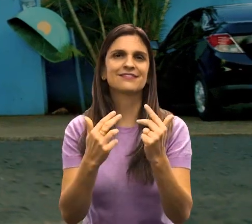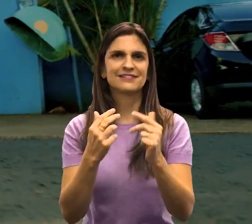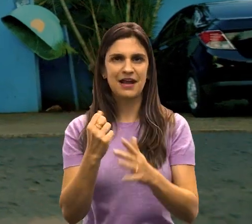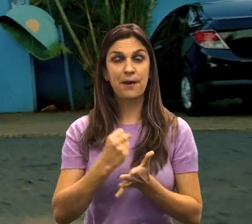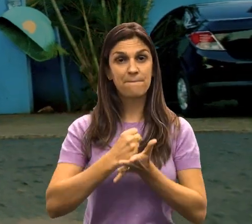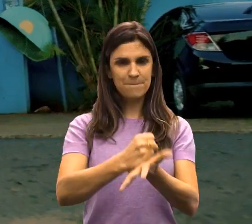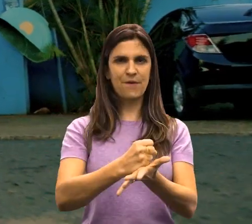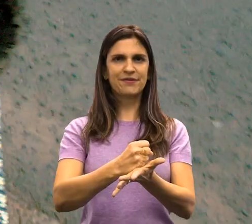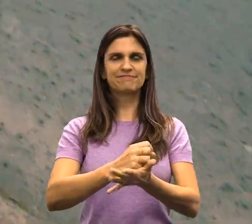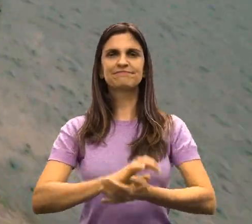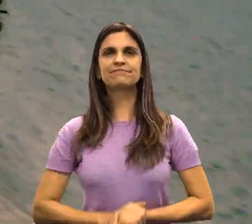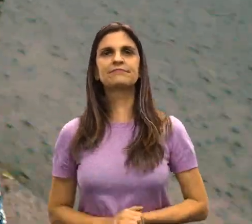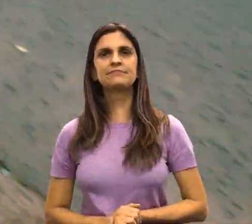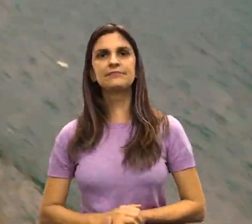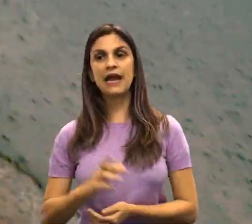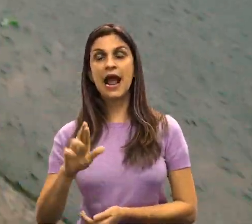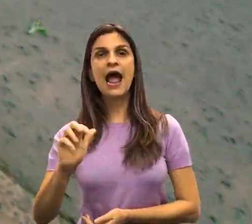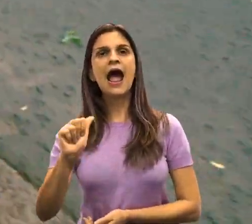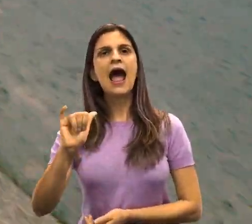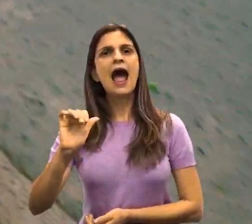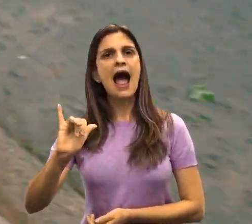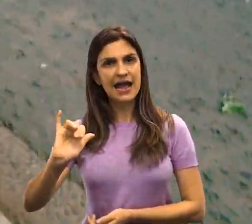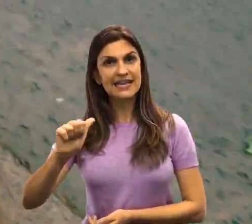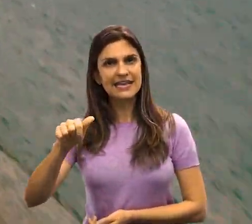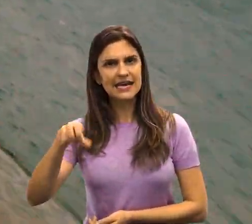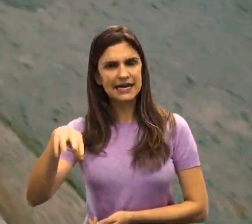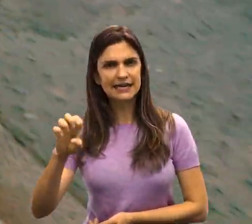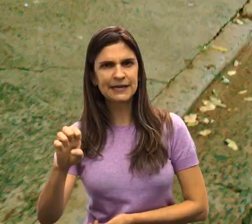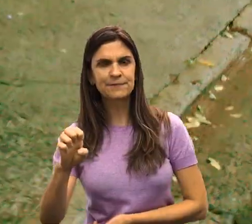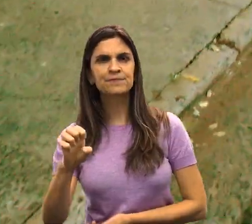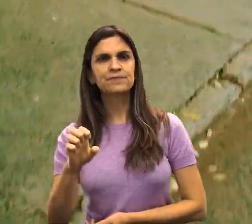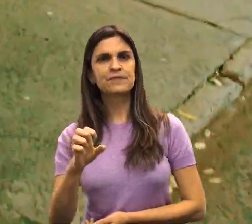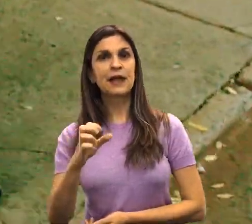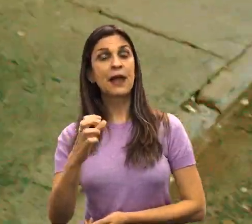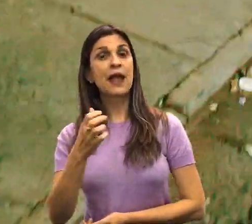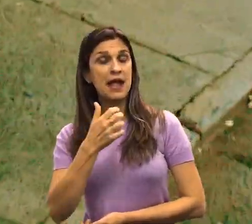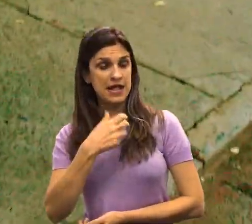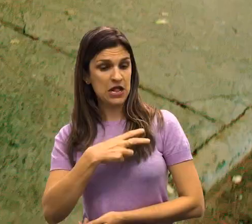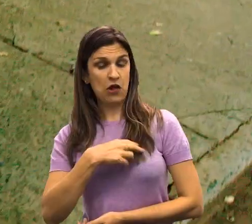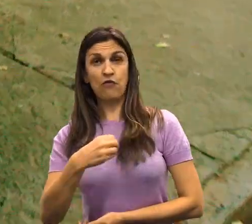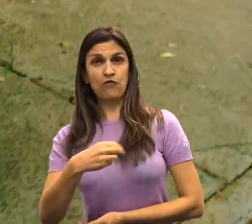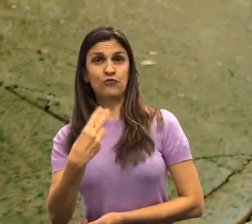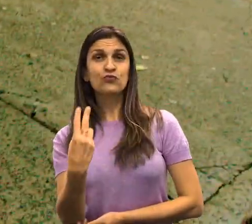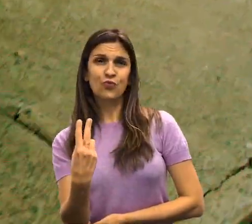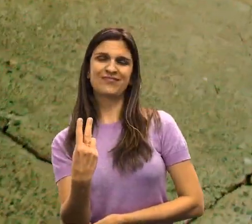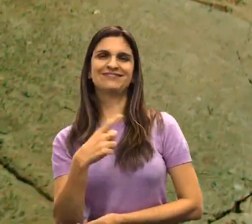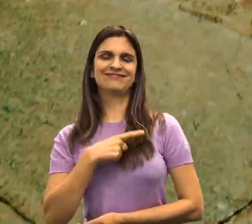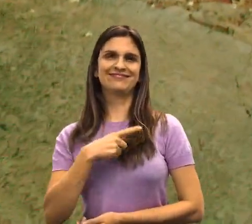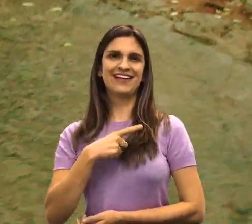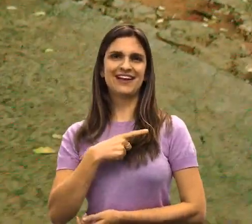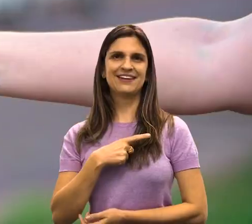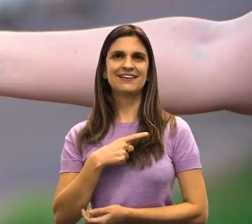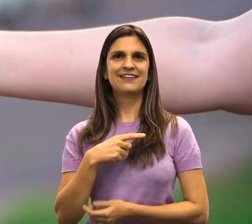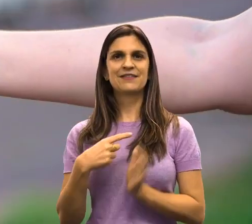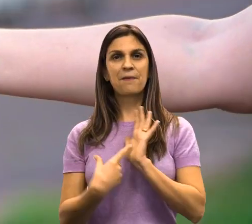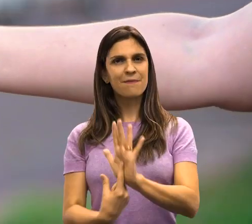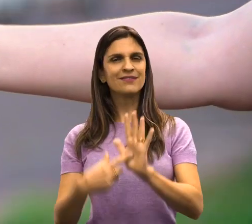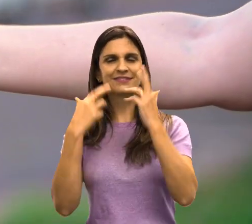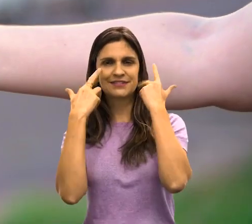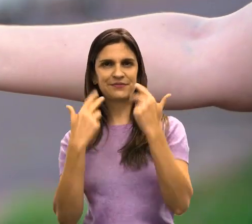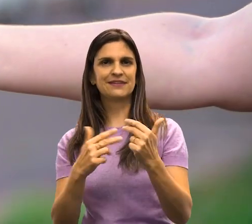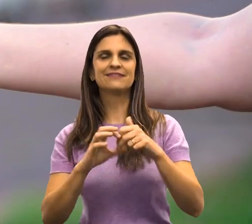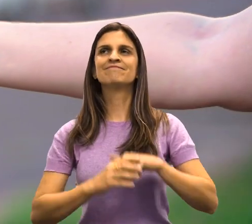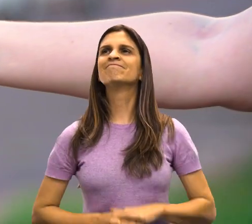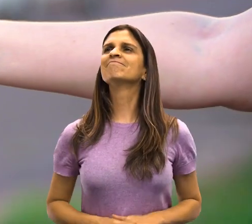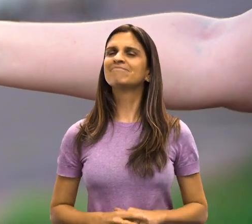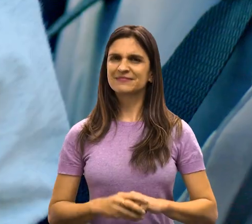mãe de 2 crianças, conta como essa lei garante facilidade e tranquilidade para a sua rotina. Além de